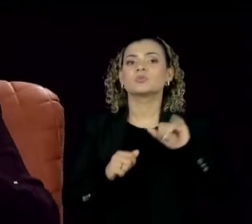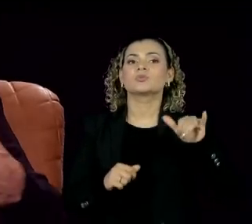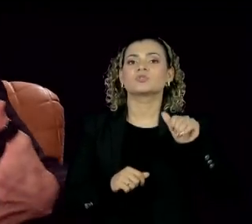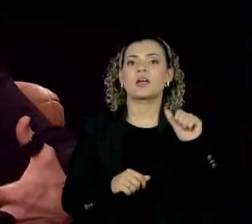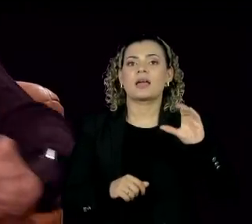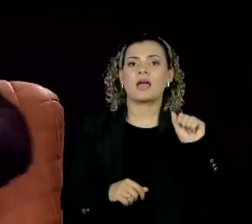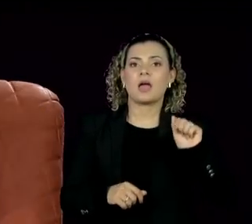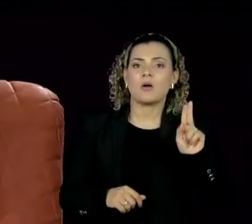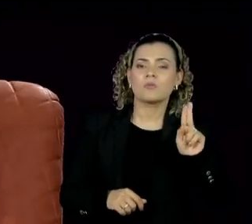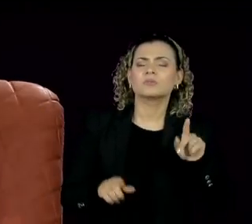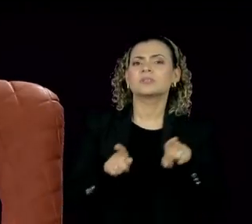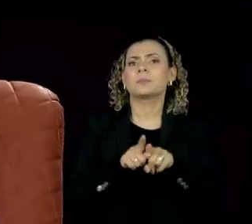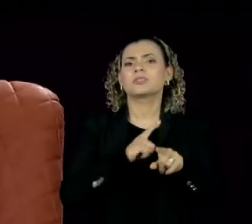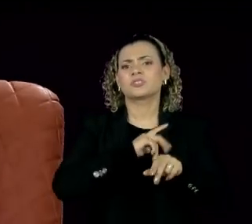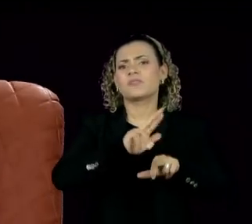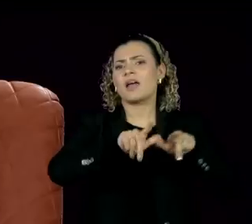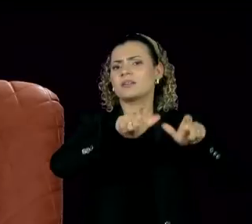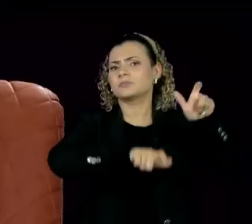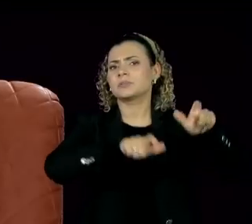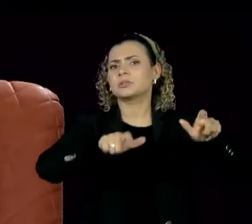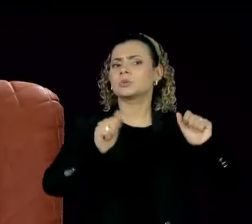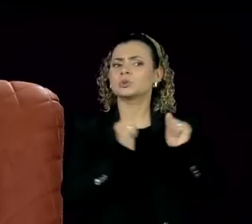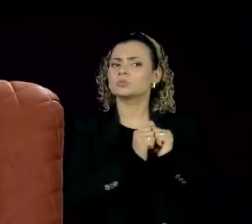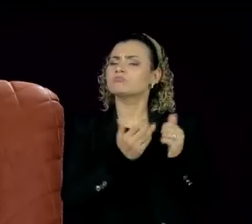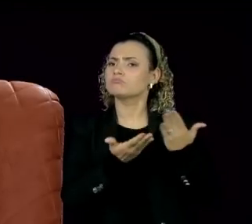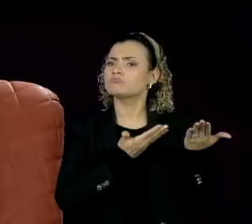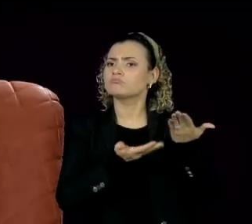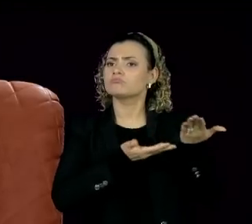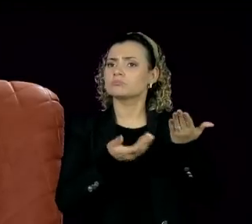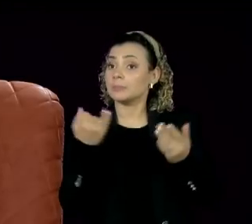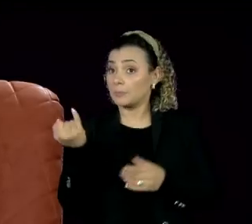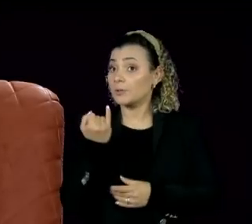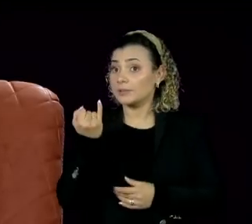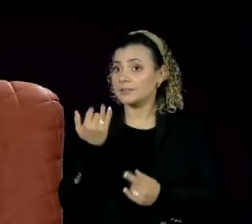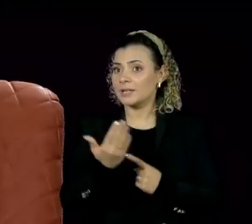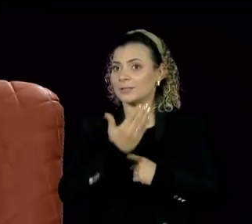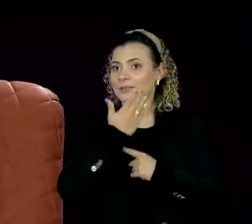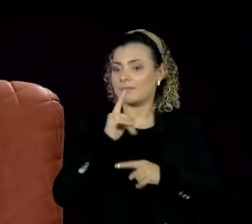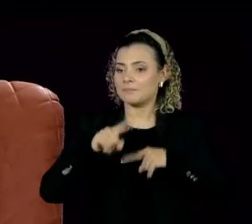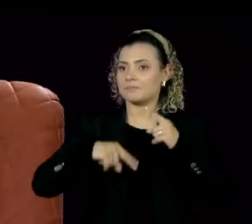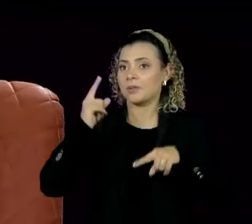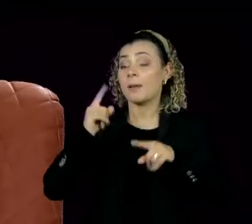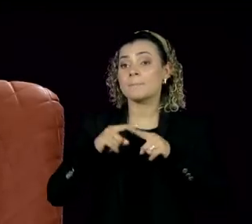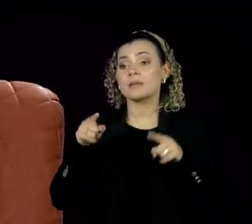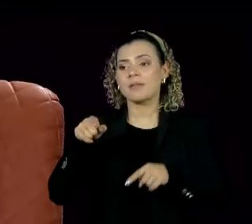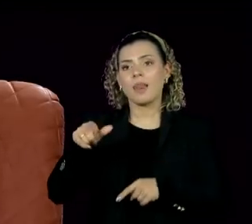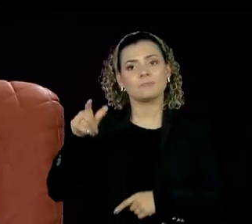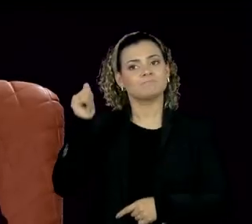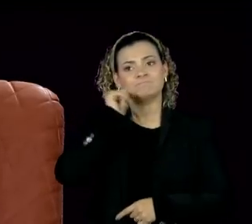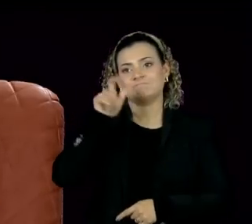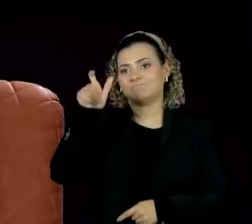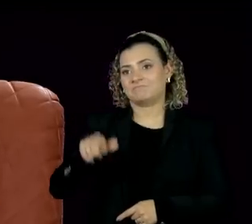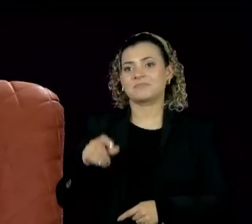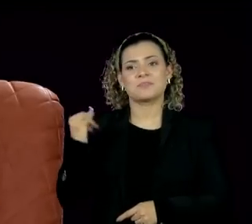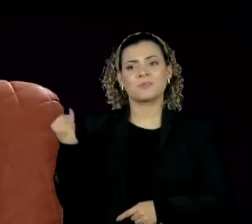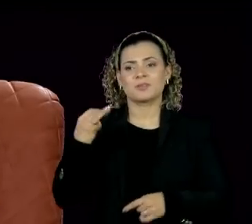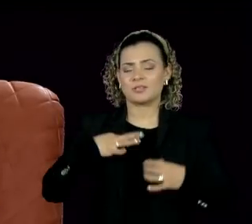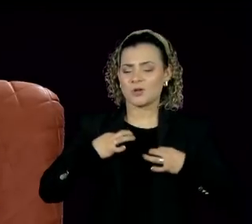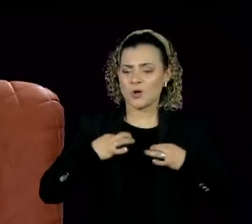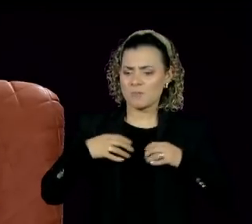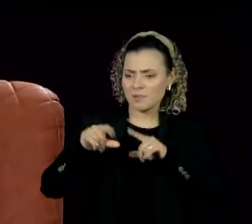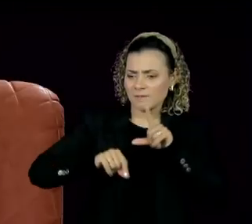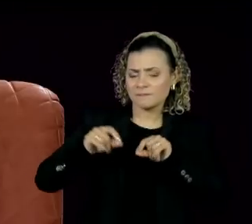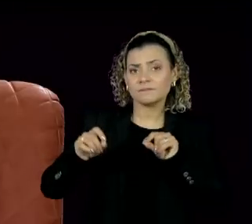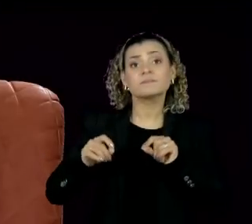A Blitz tinha uma galera em volta, assim, importante. Mas ela também, ela foi muito importante nos figurinos, sabe?